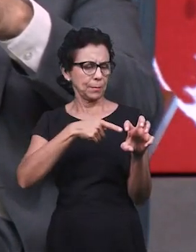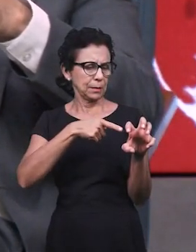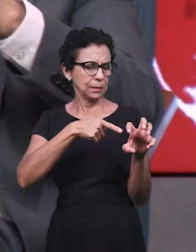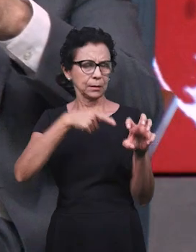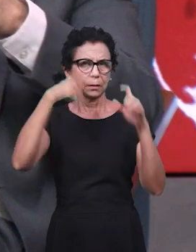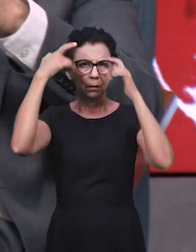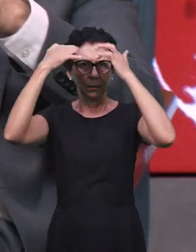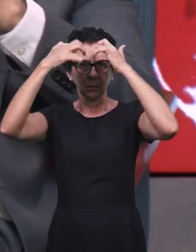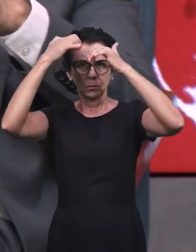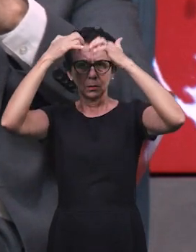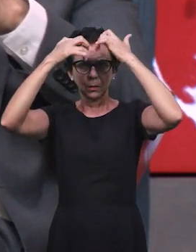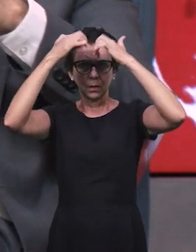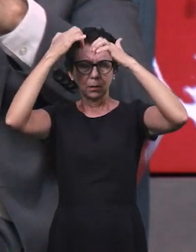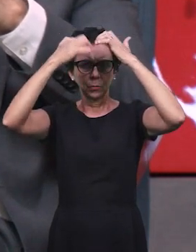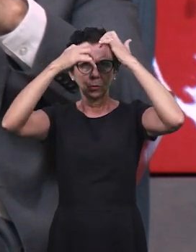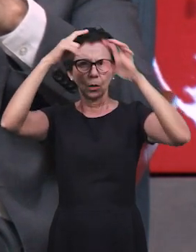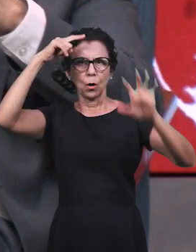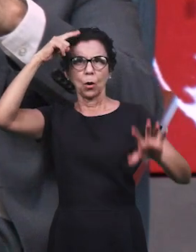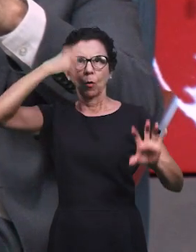desenvolver